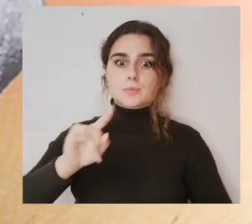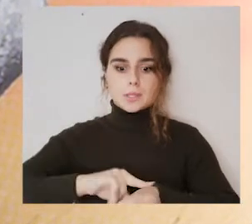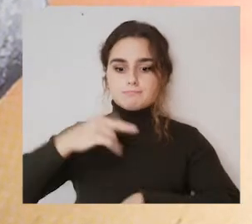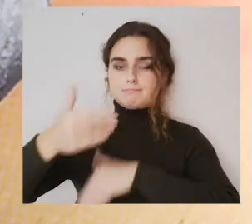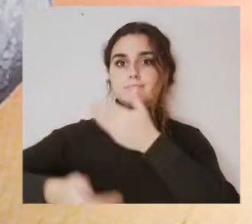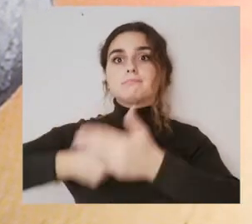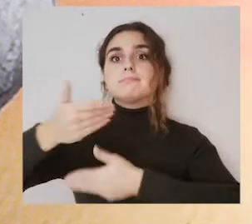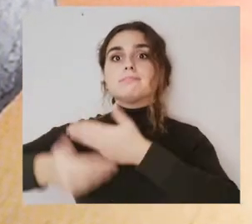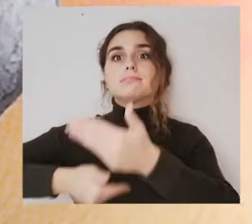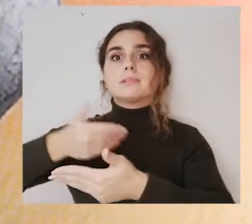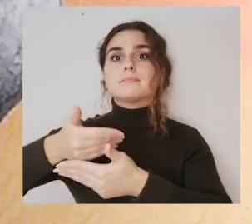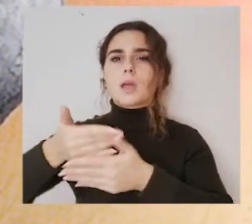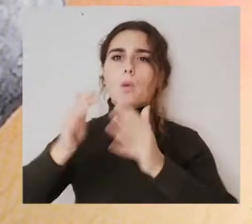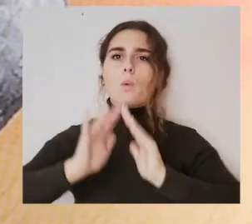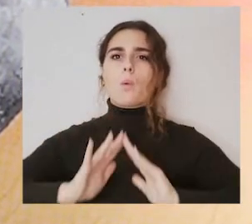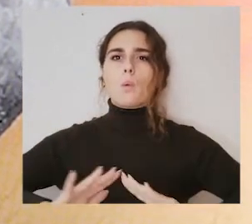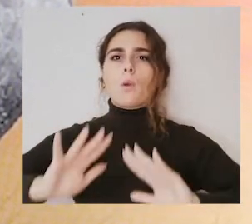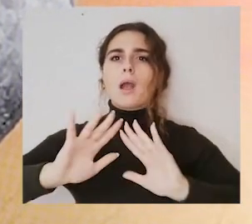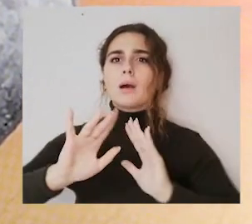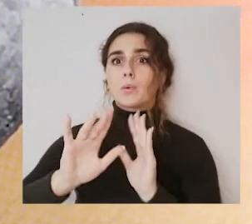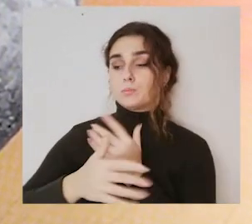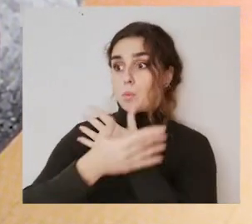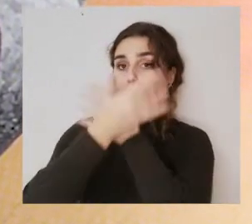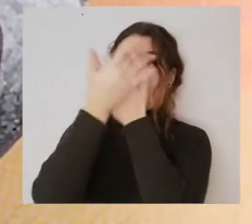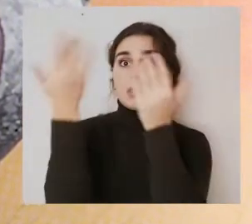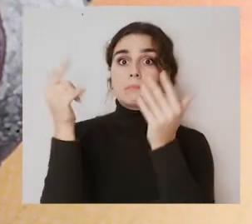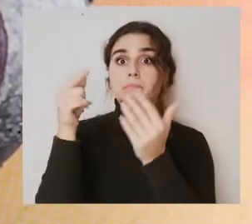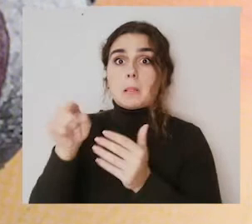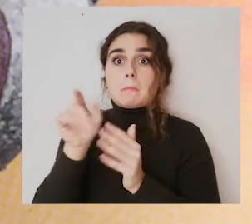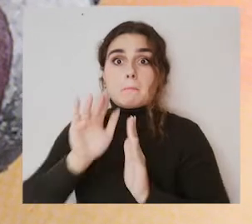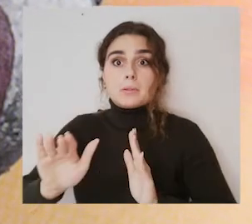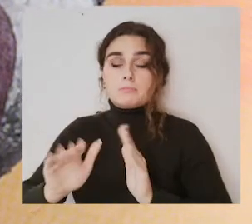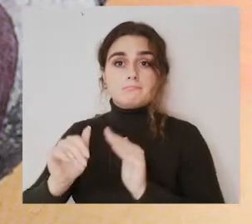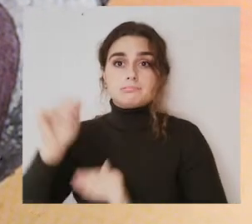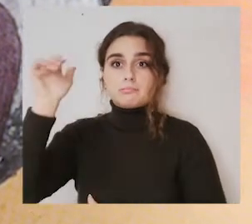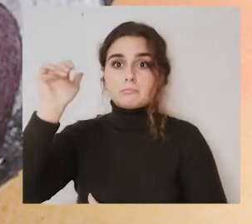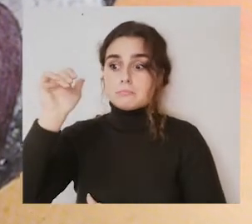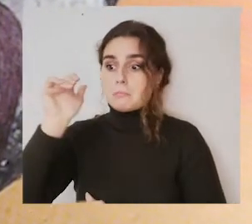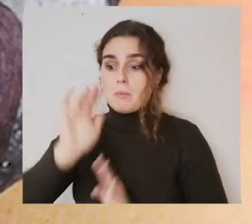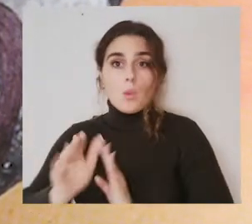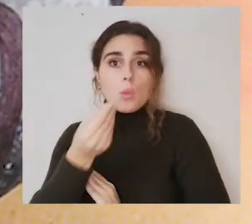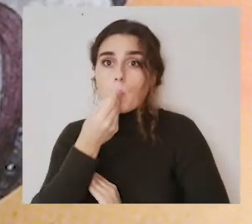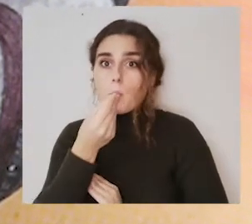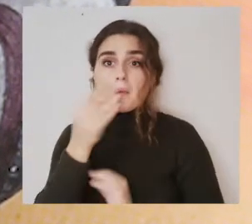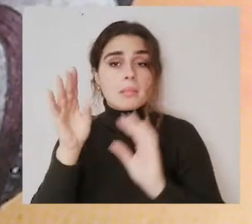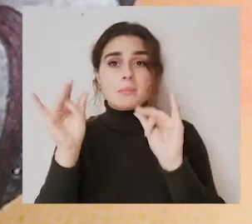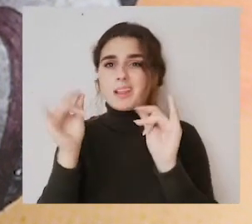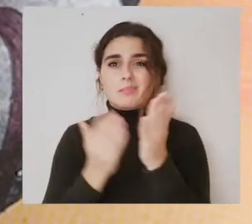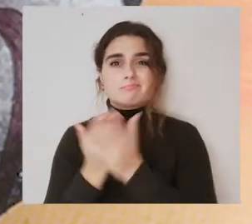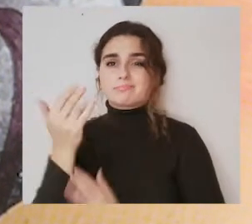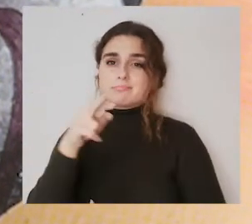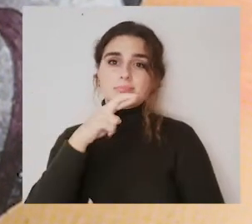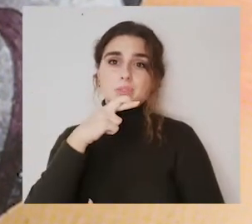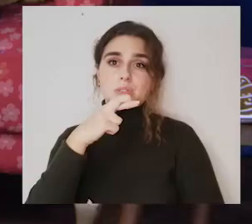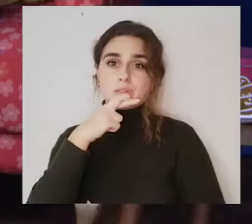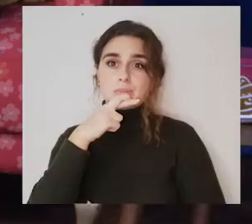foi passando e devagar. Um dia, o trombudo parou de crescer, parou de comer muito, parou de brincar e continuava bastante